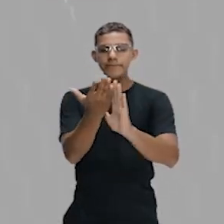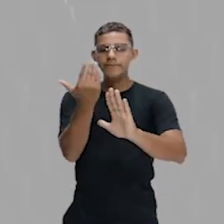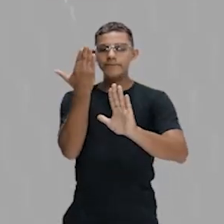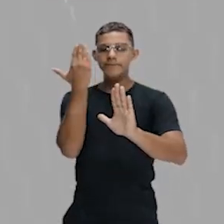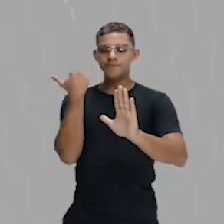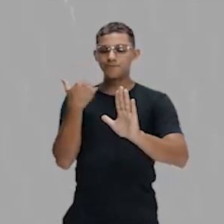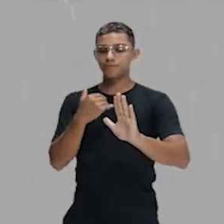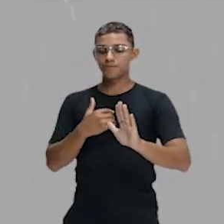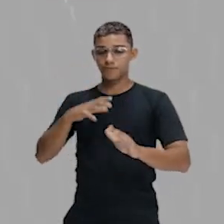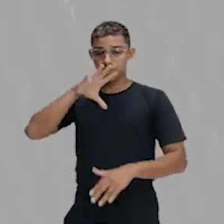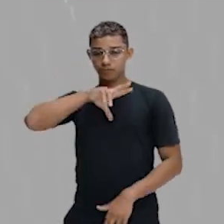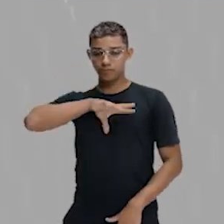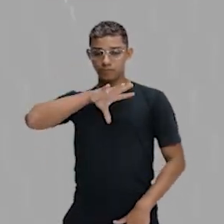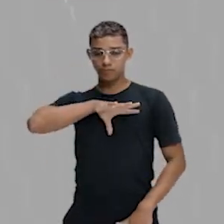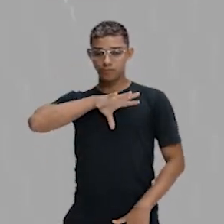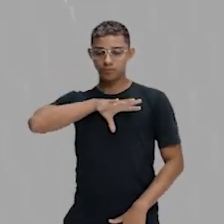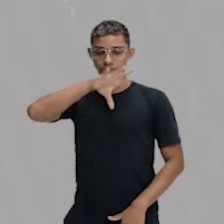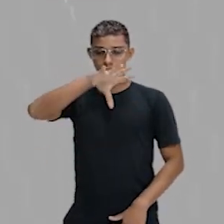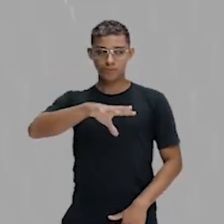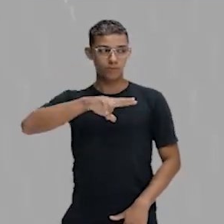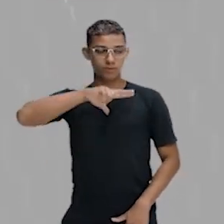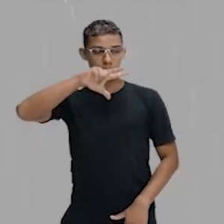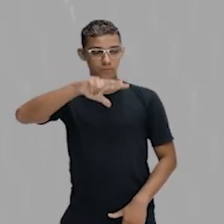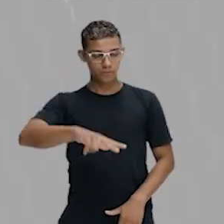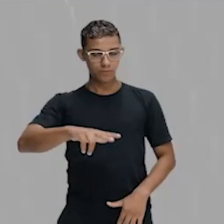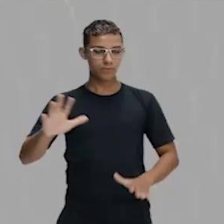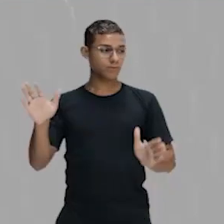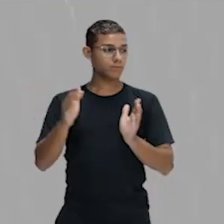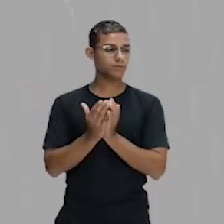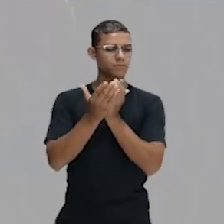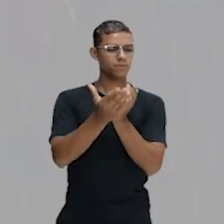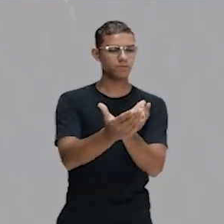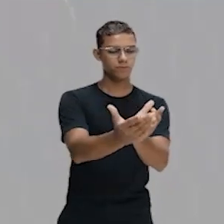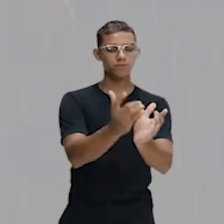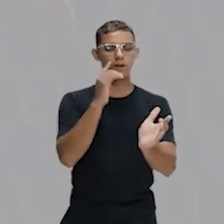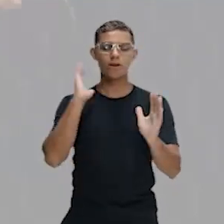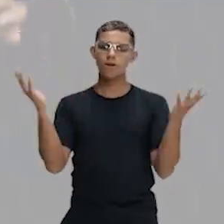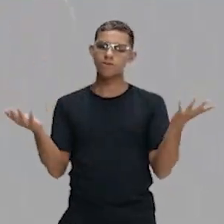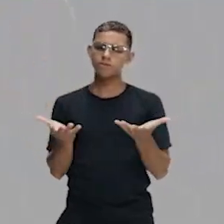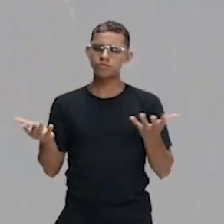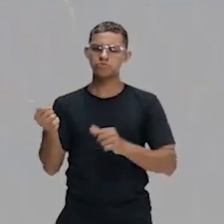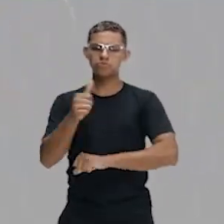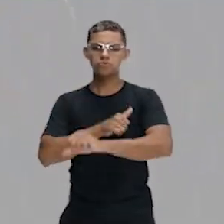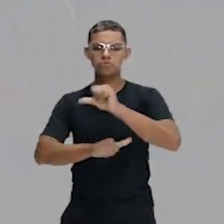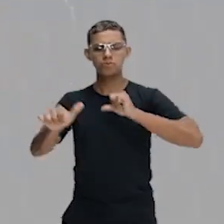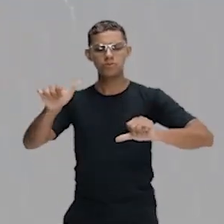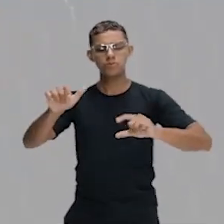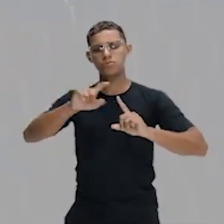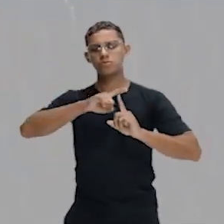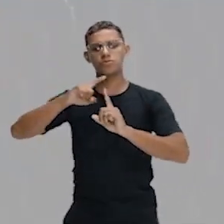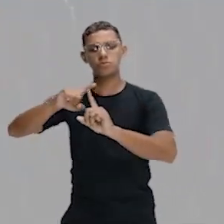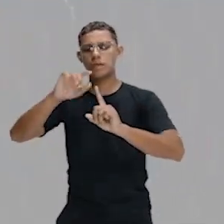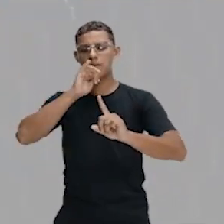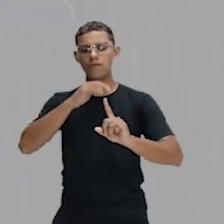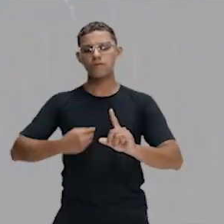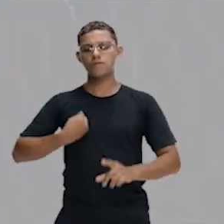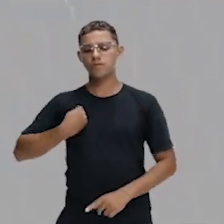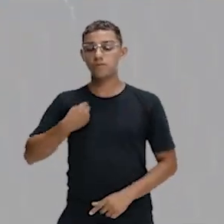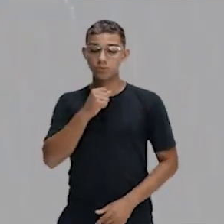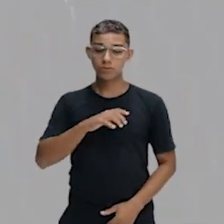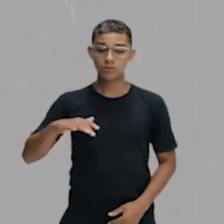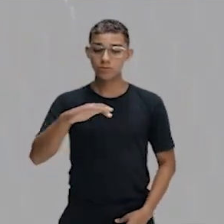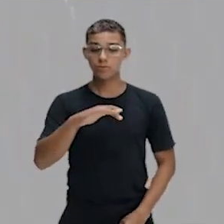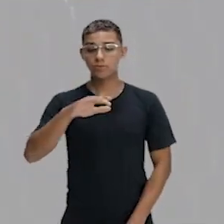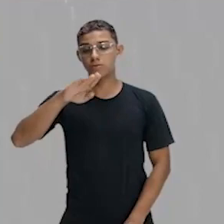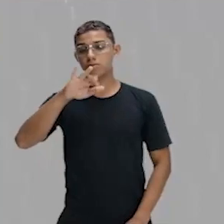em que os portugueses chegaram e como é que ele está atualmente. Então é um ambiente, um